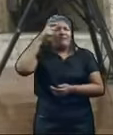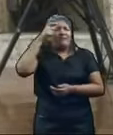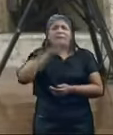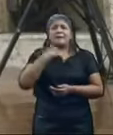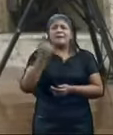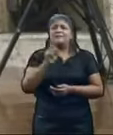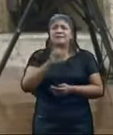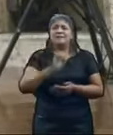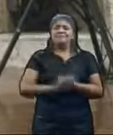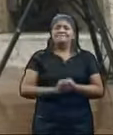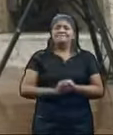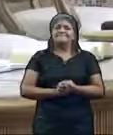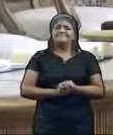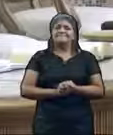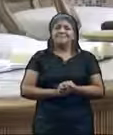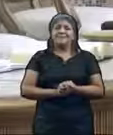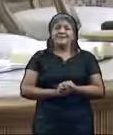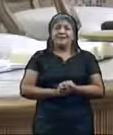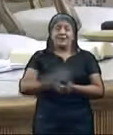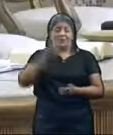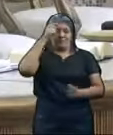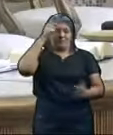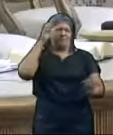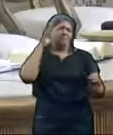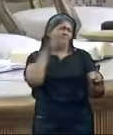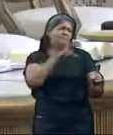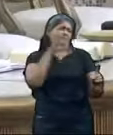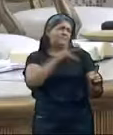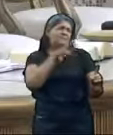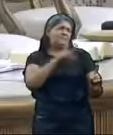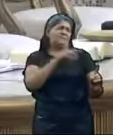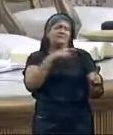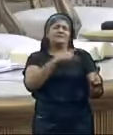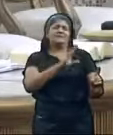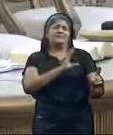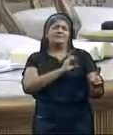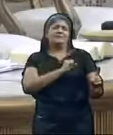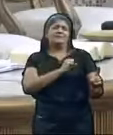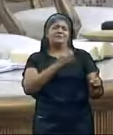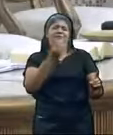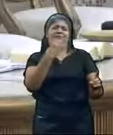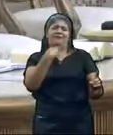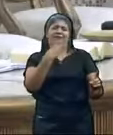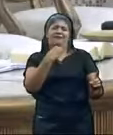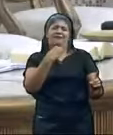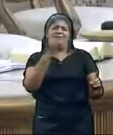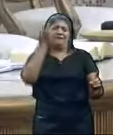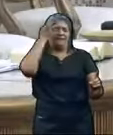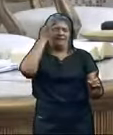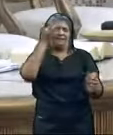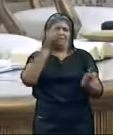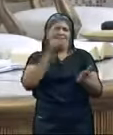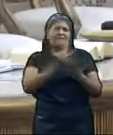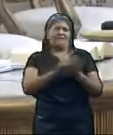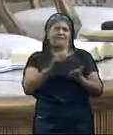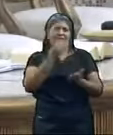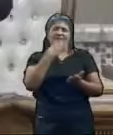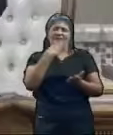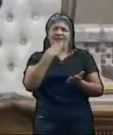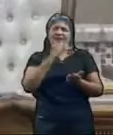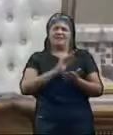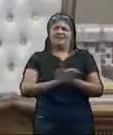não é fazendo com que esse amor is free em diante de tanta oposição